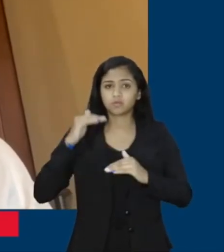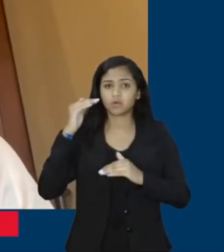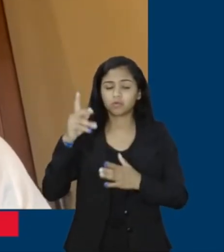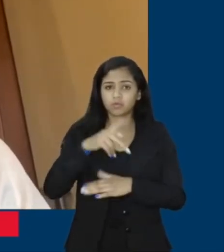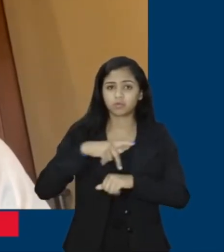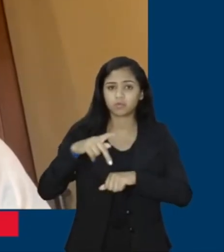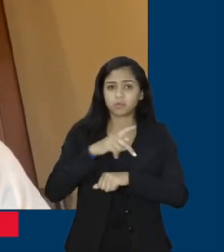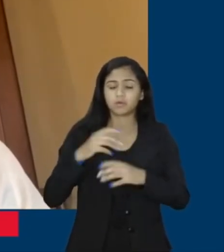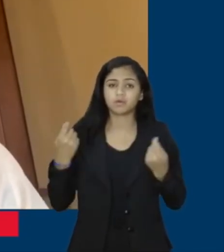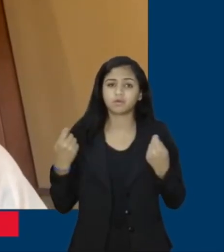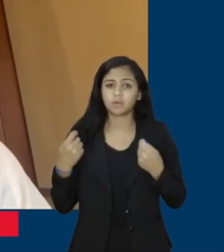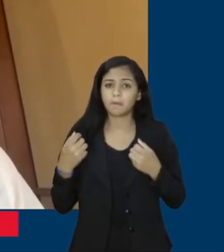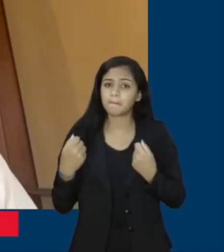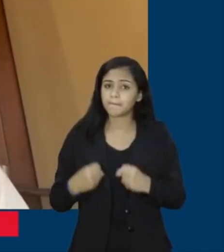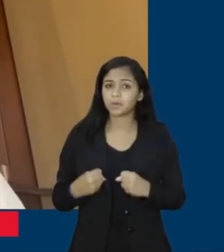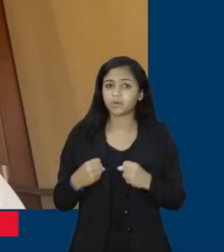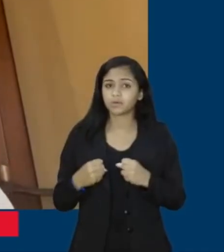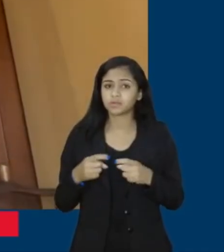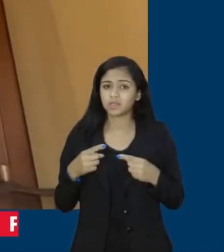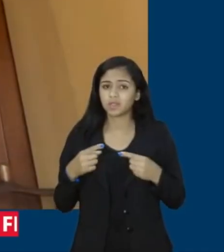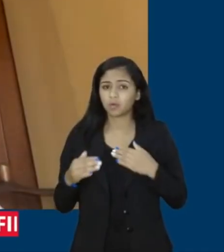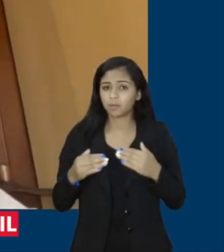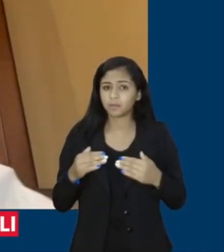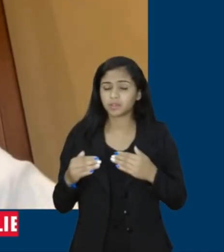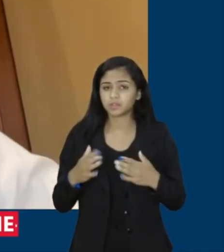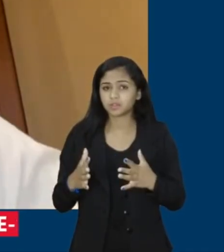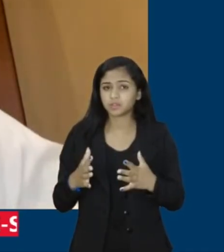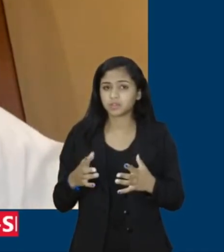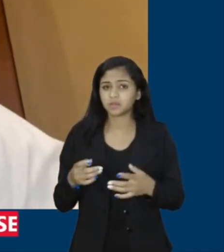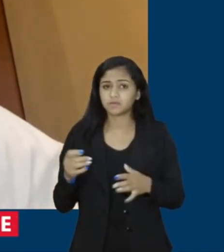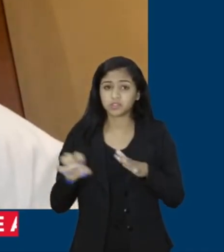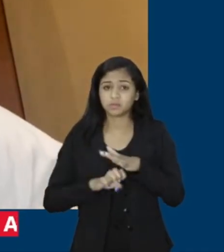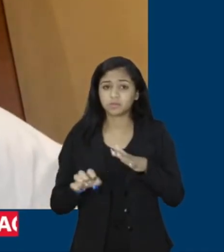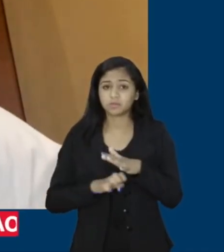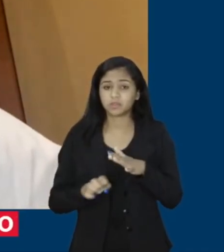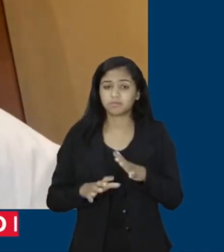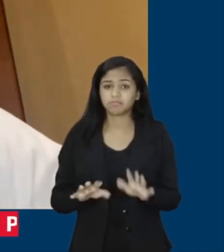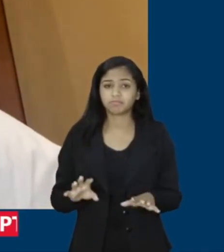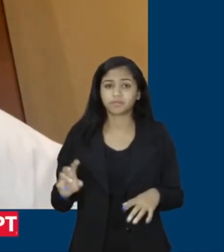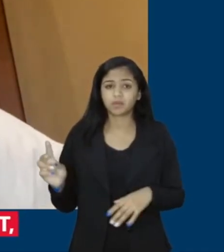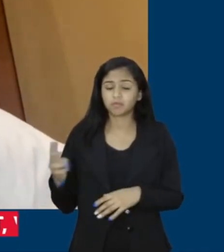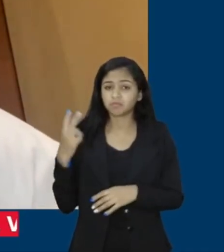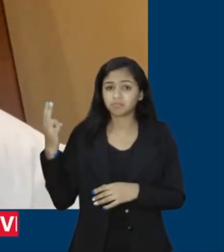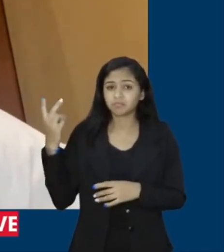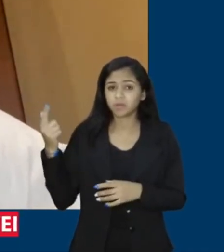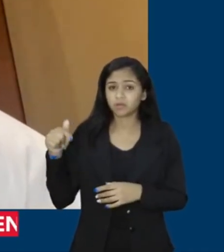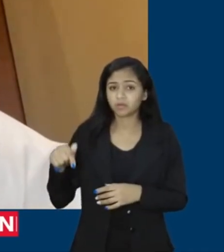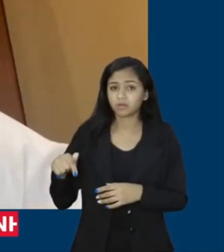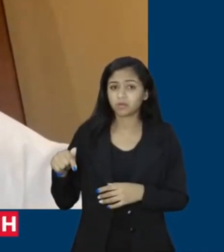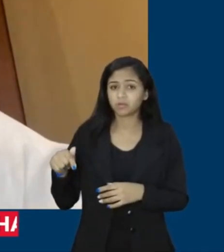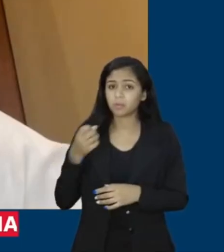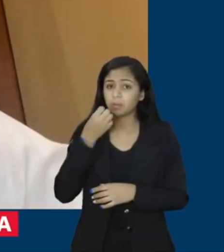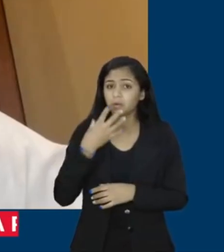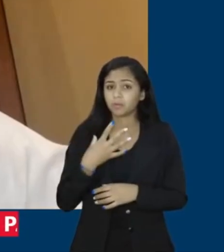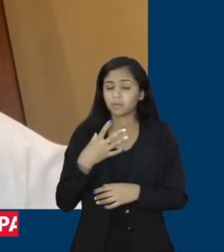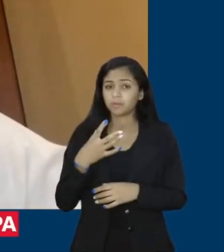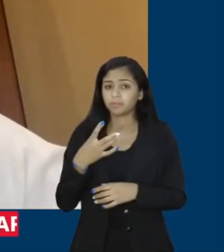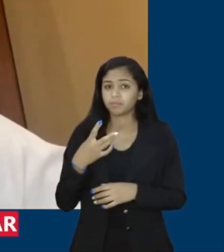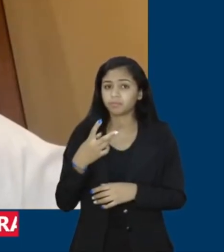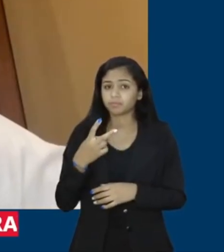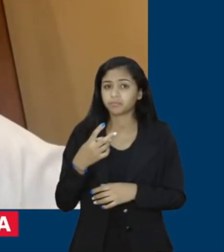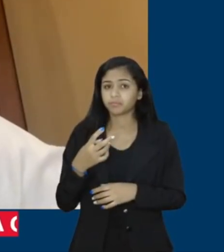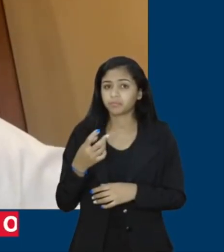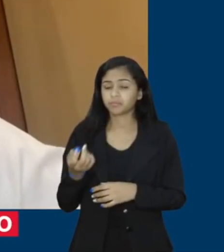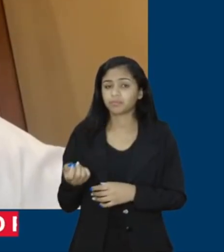para que eles possam ter competitividade e possam gerar emprego e renda. Então foi uma grande vitória, viu? Aprovamos também uma medida provisória que